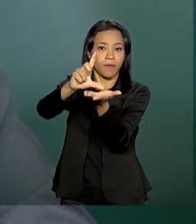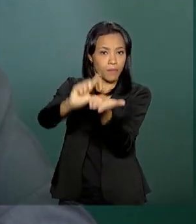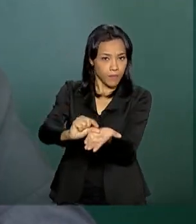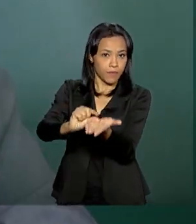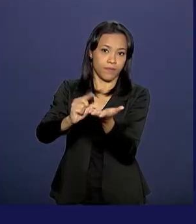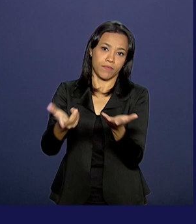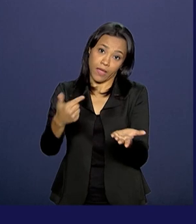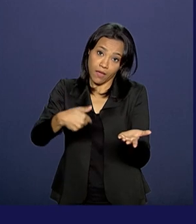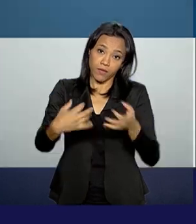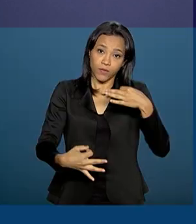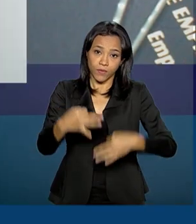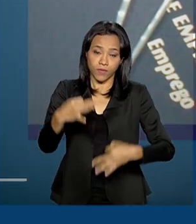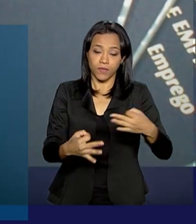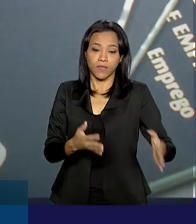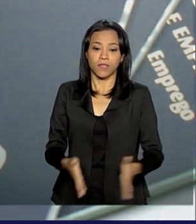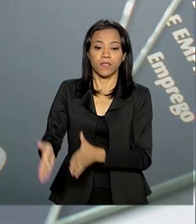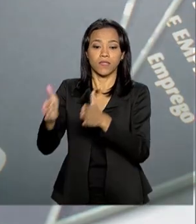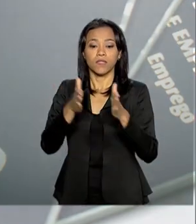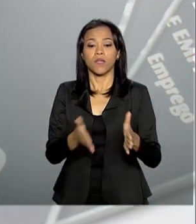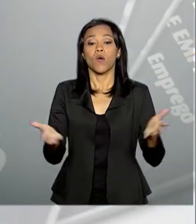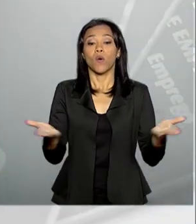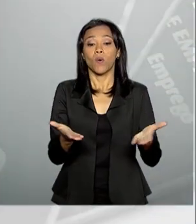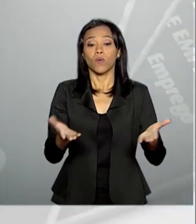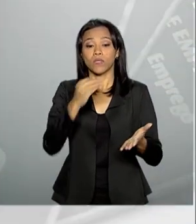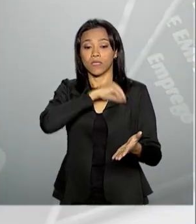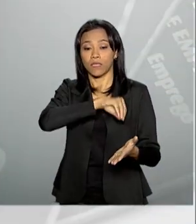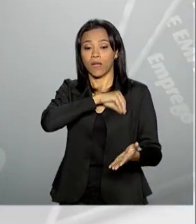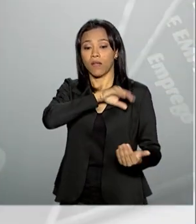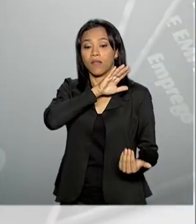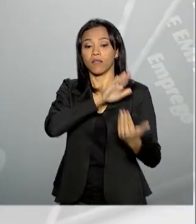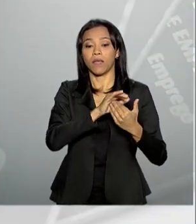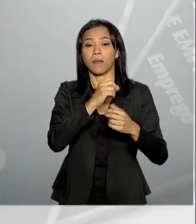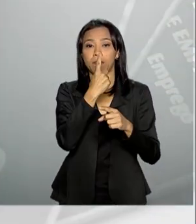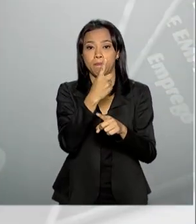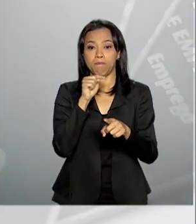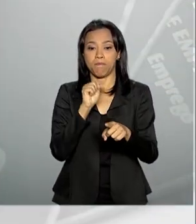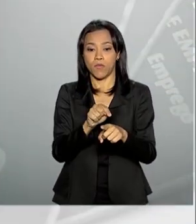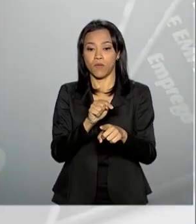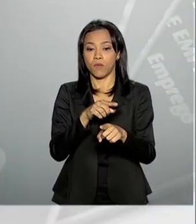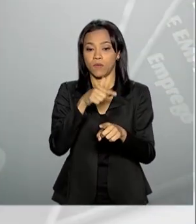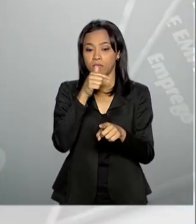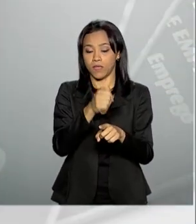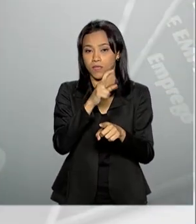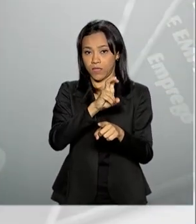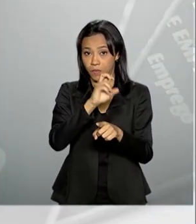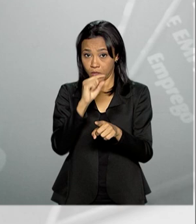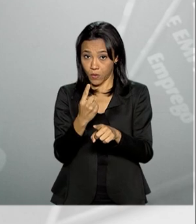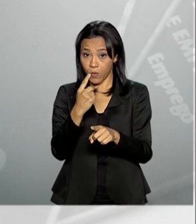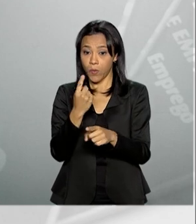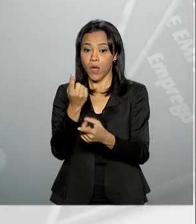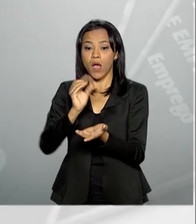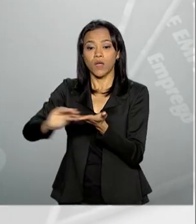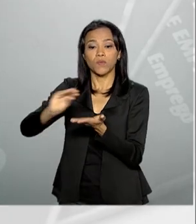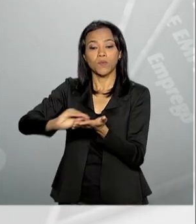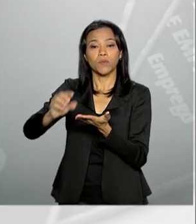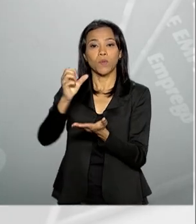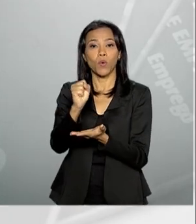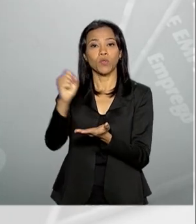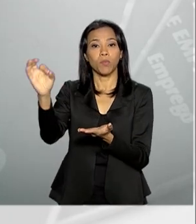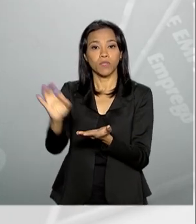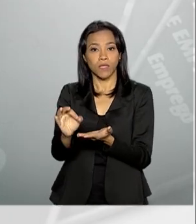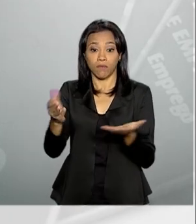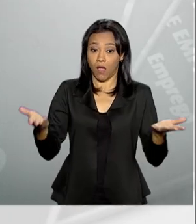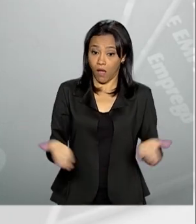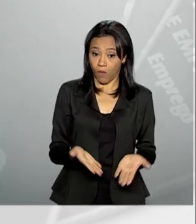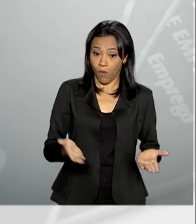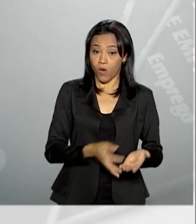sentido da justiça. Hoje, quem ganha até R$.751,00, contribui com 8%. Agora, quem